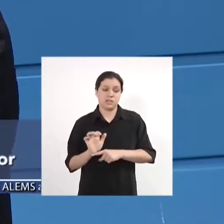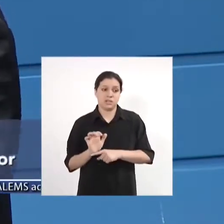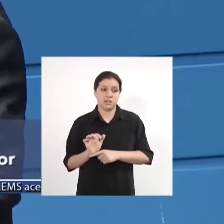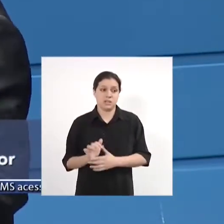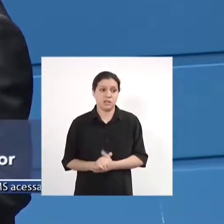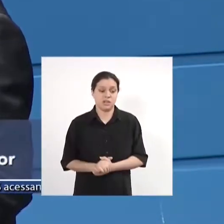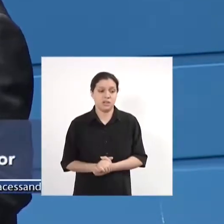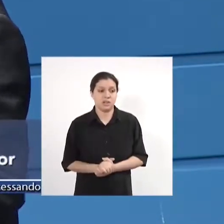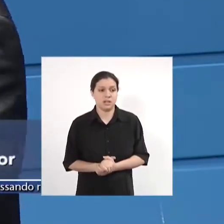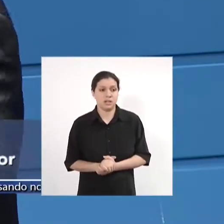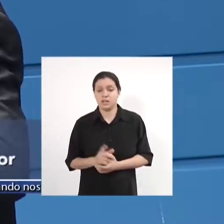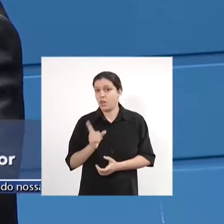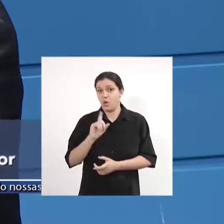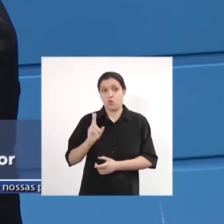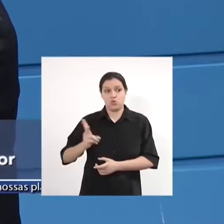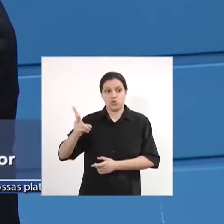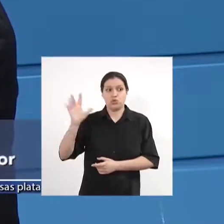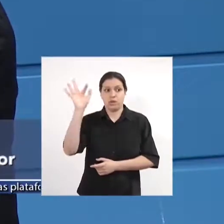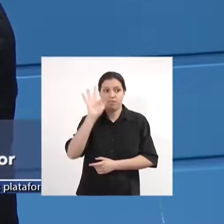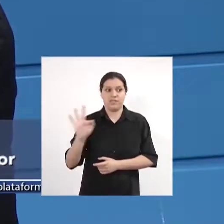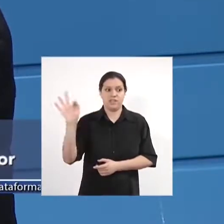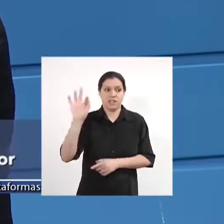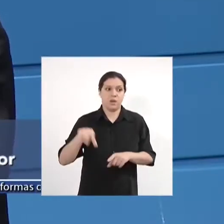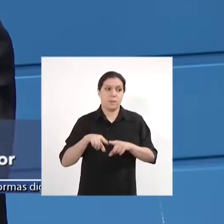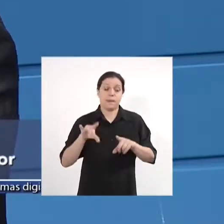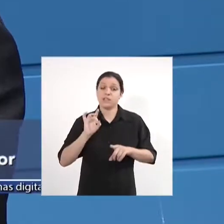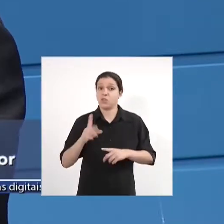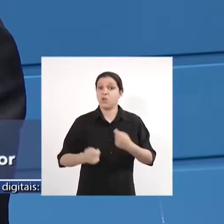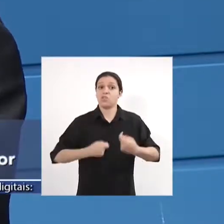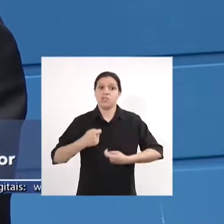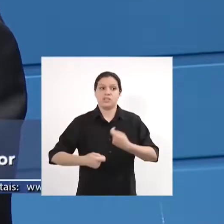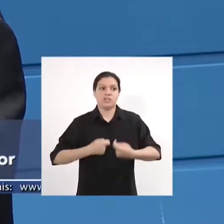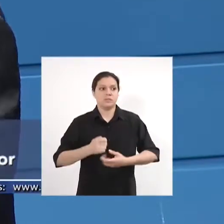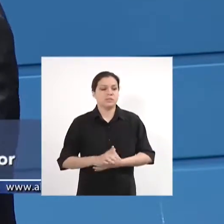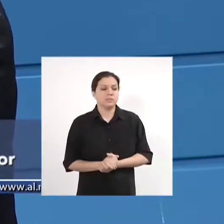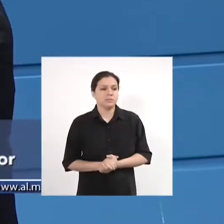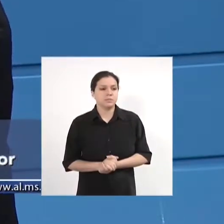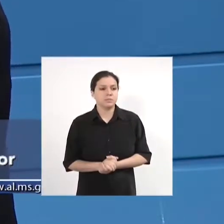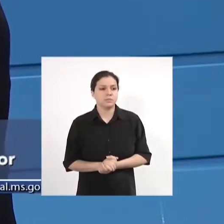continua federal. A gestão, que é